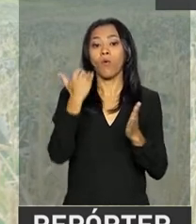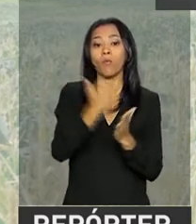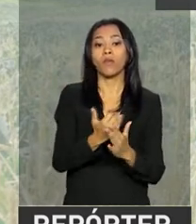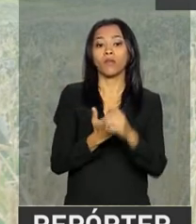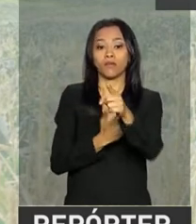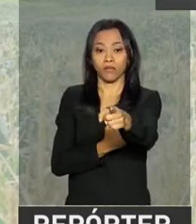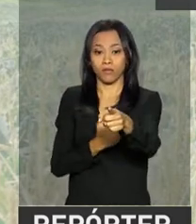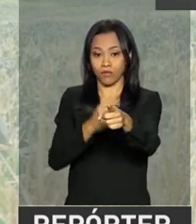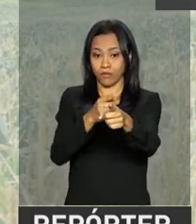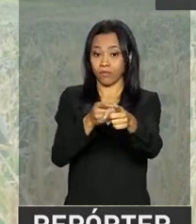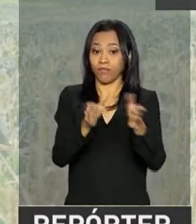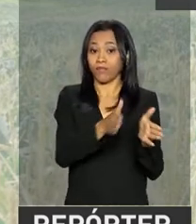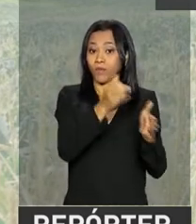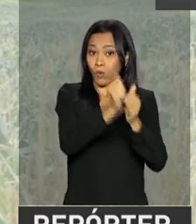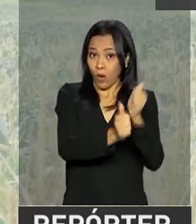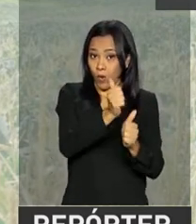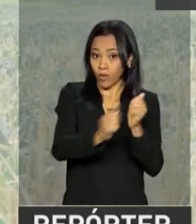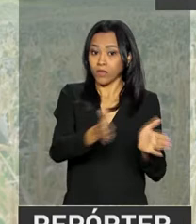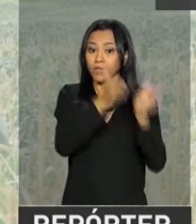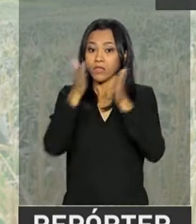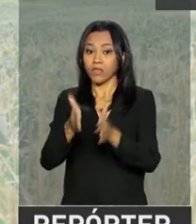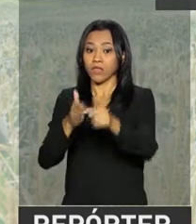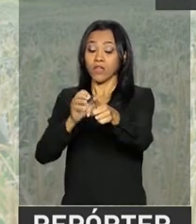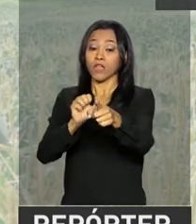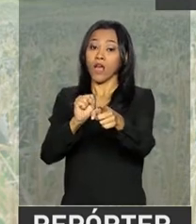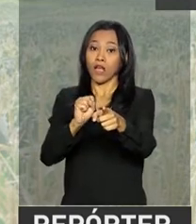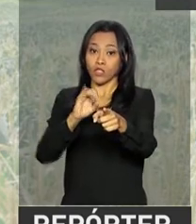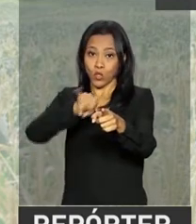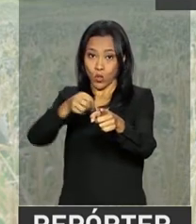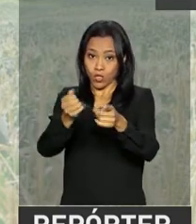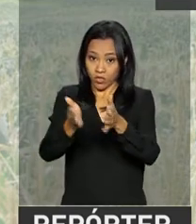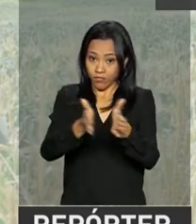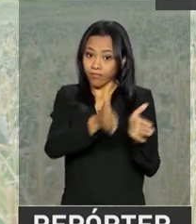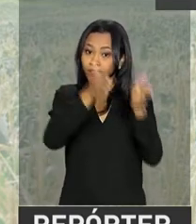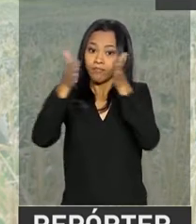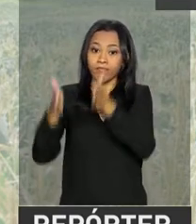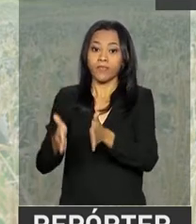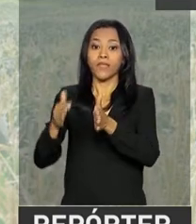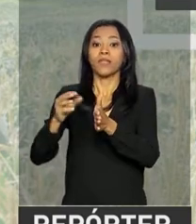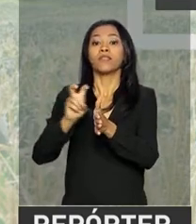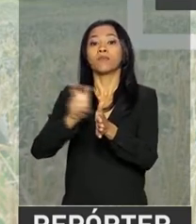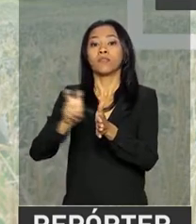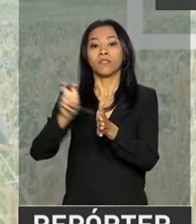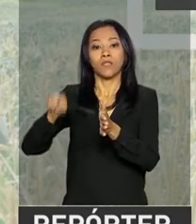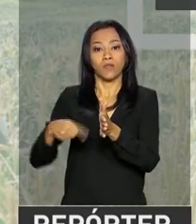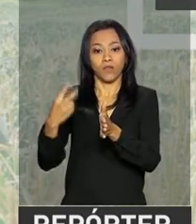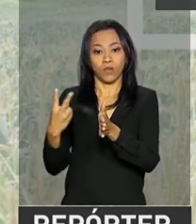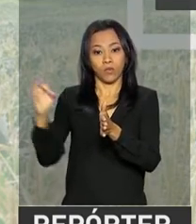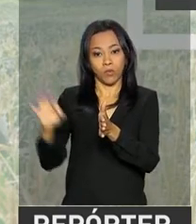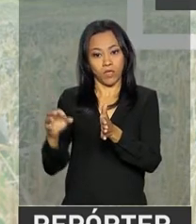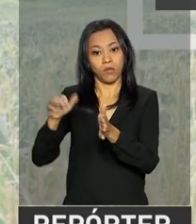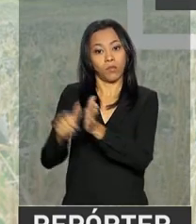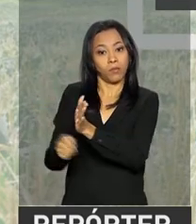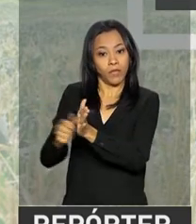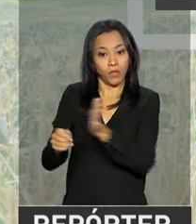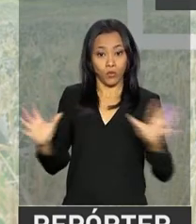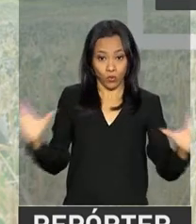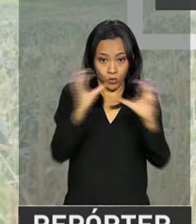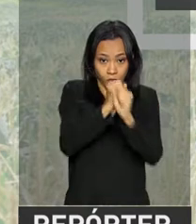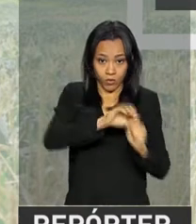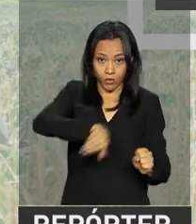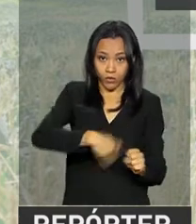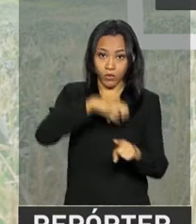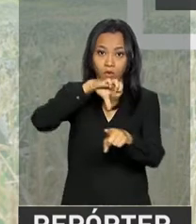mais de 19% para soja e de 55% para o milho juntos os produtos respondem por mais de